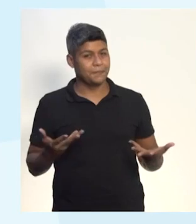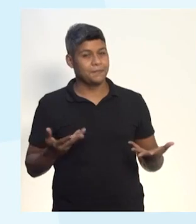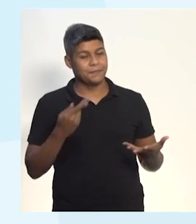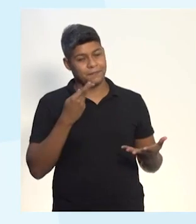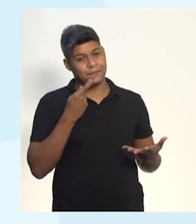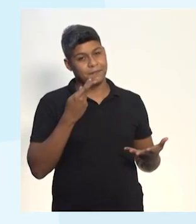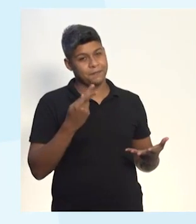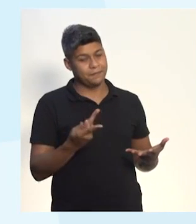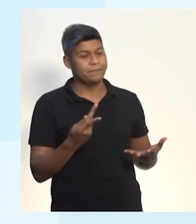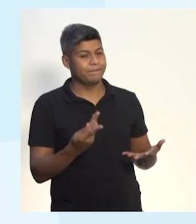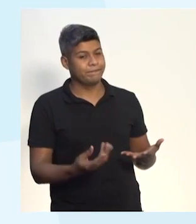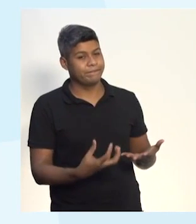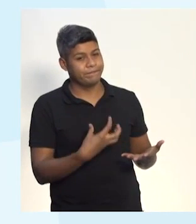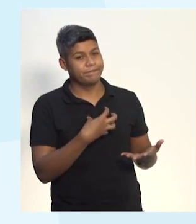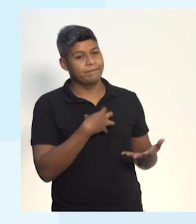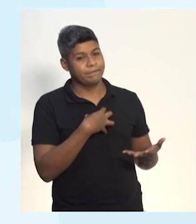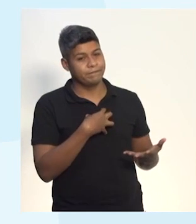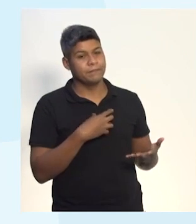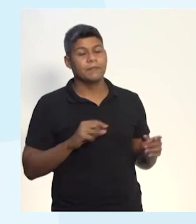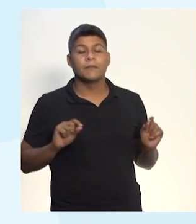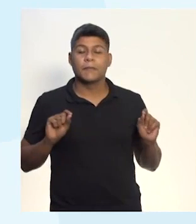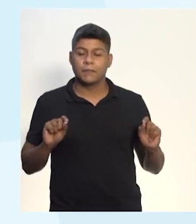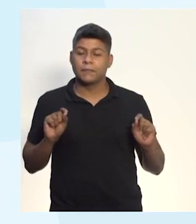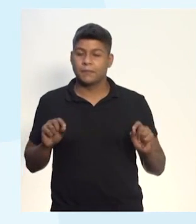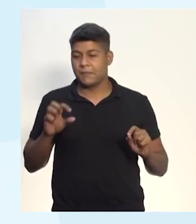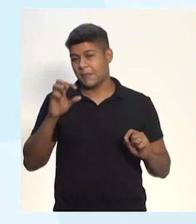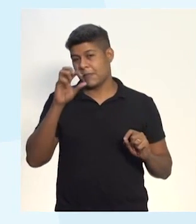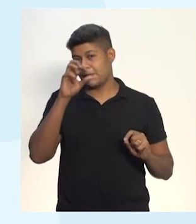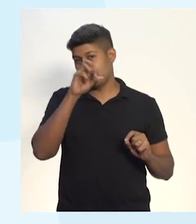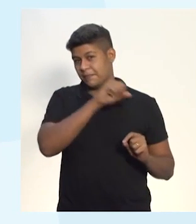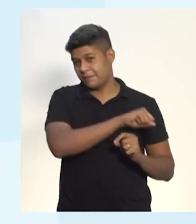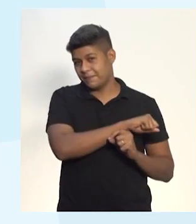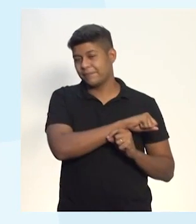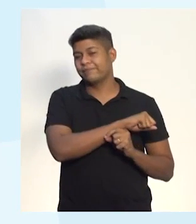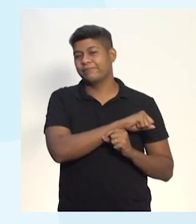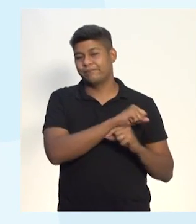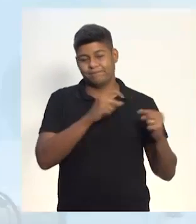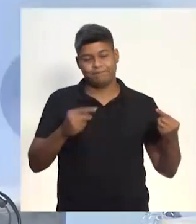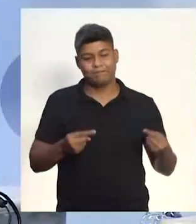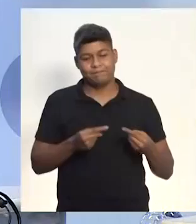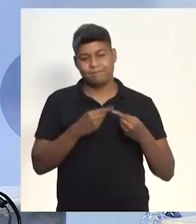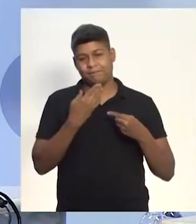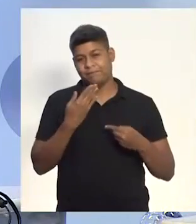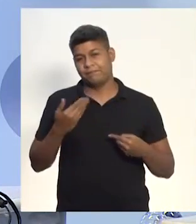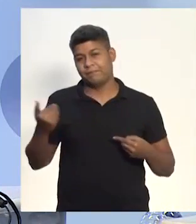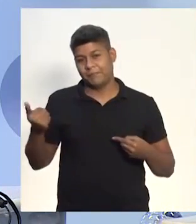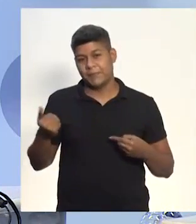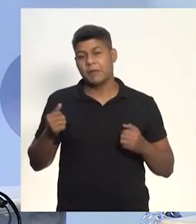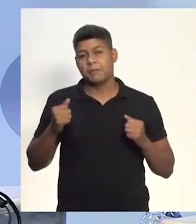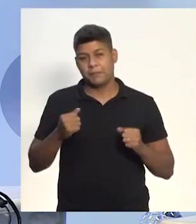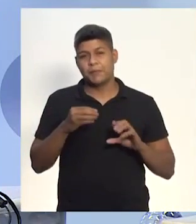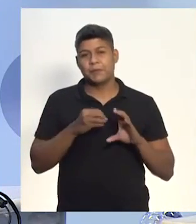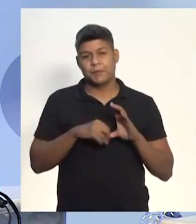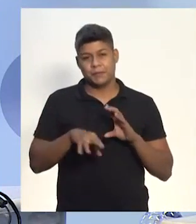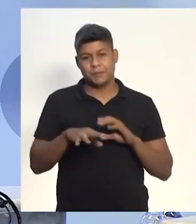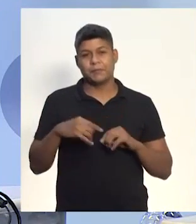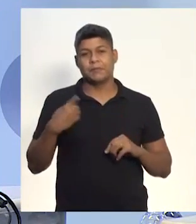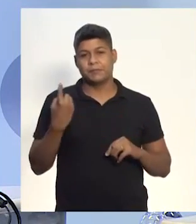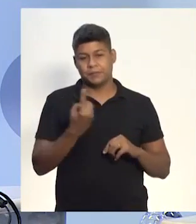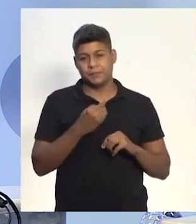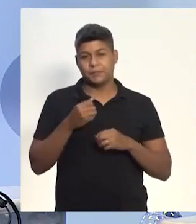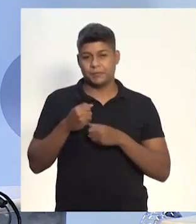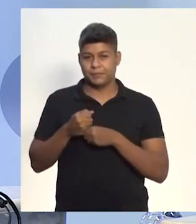afirmações você sente, né, que a sua aprendizagem se encaixa melhor. E podem compartilhar conosco